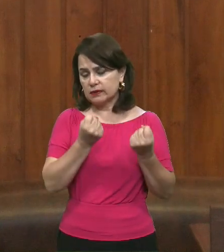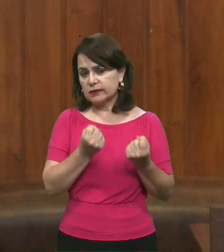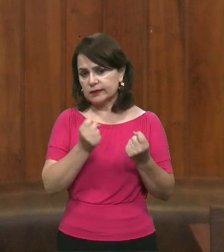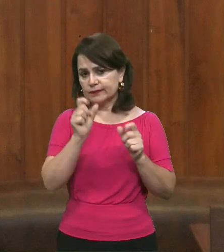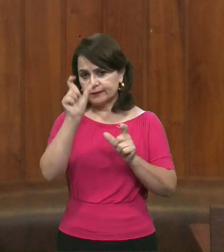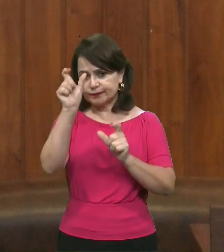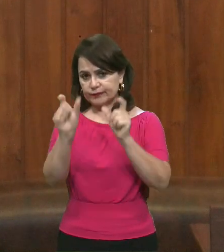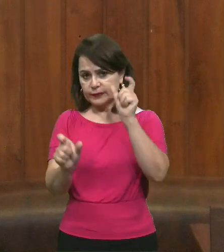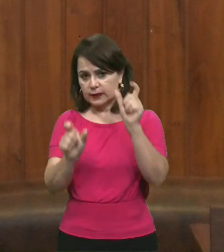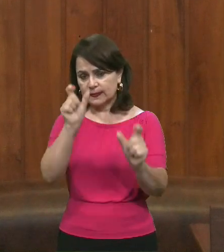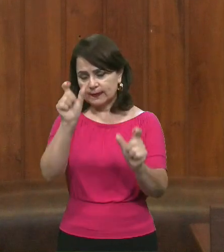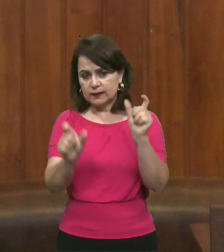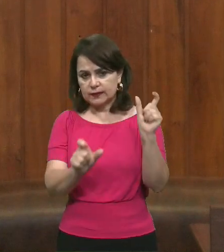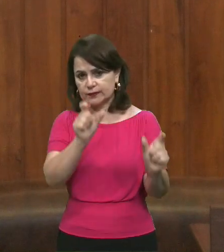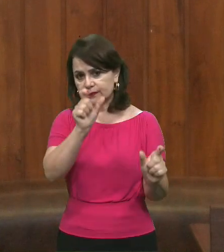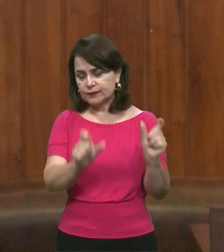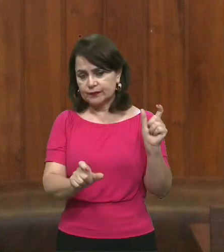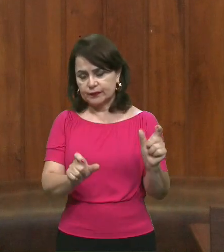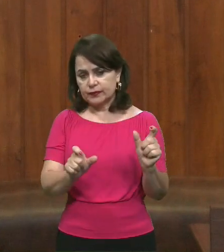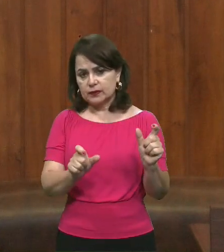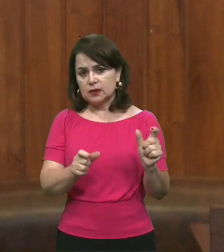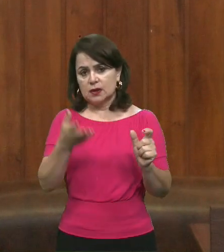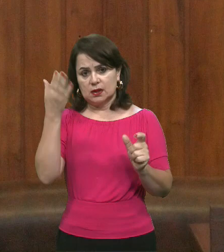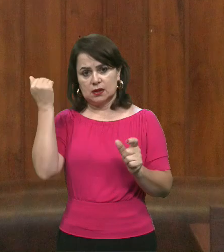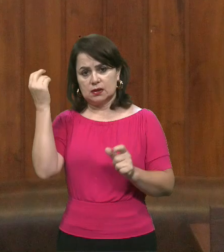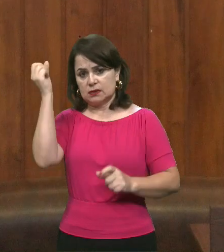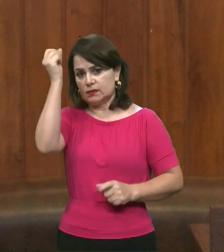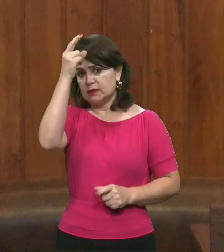né? Quando Daniel entrou,